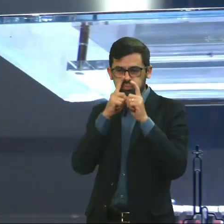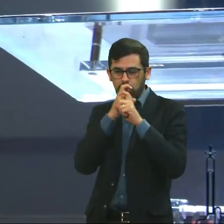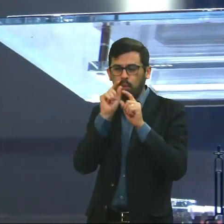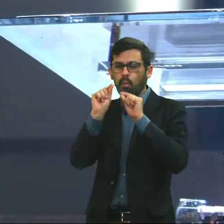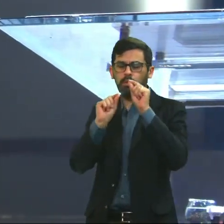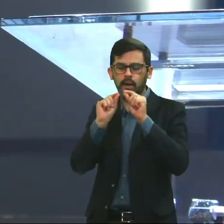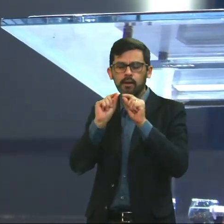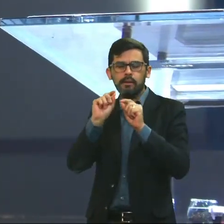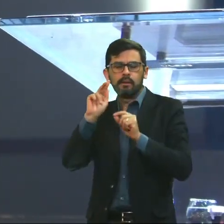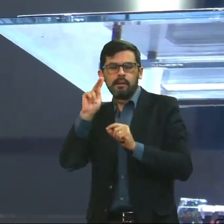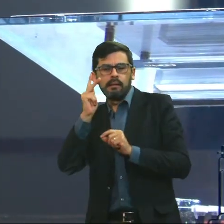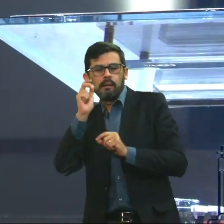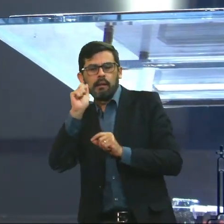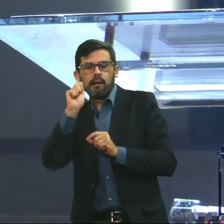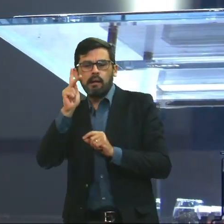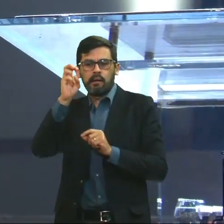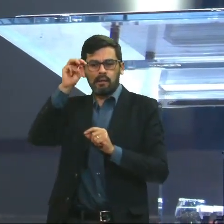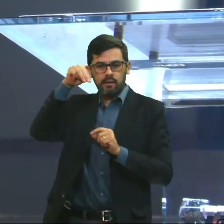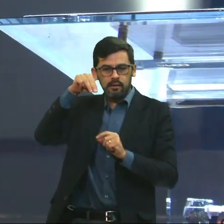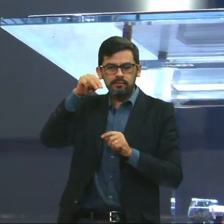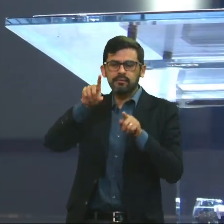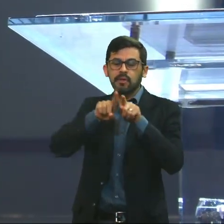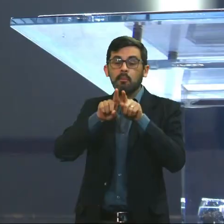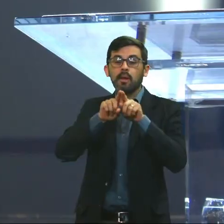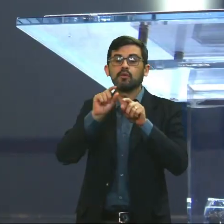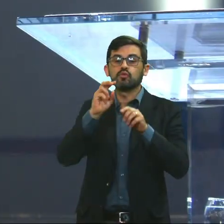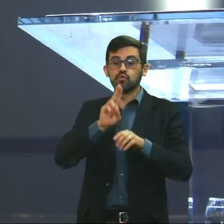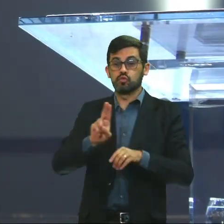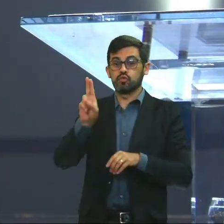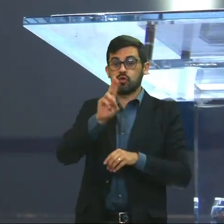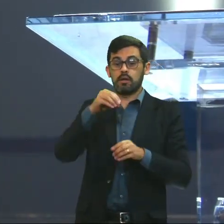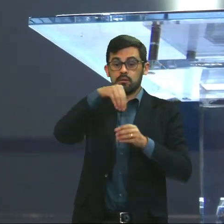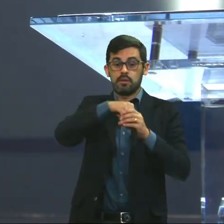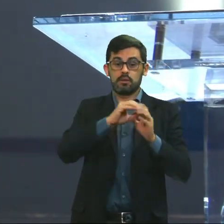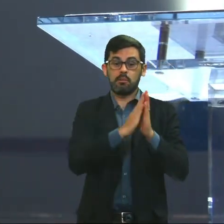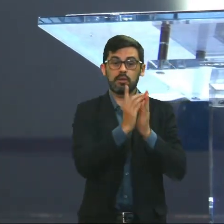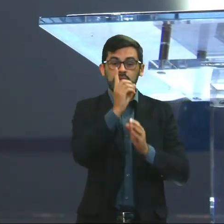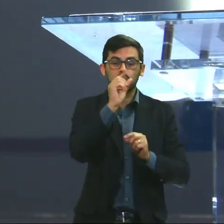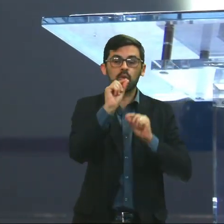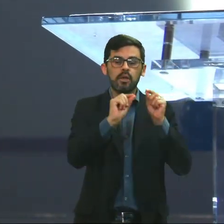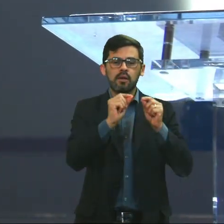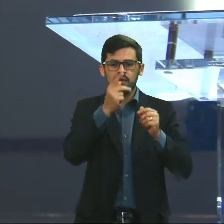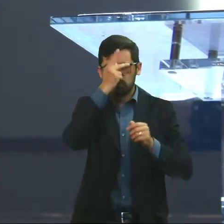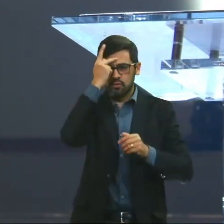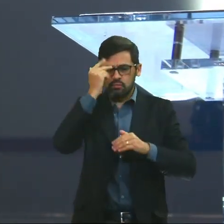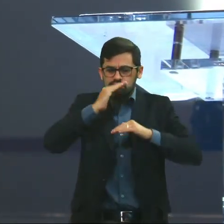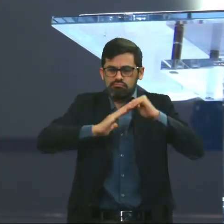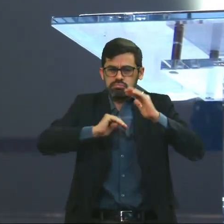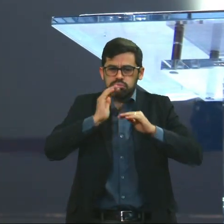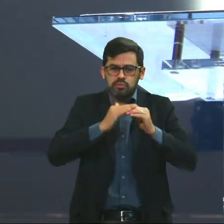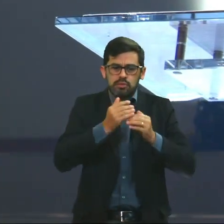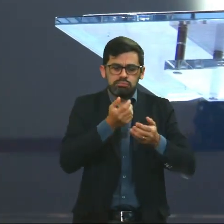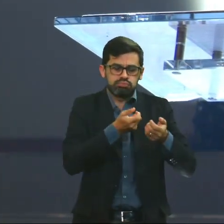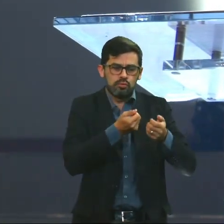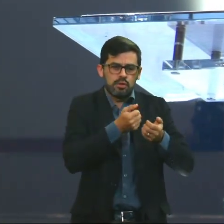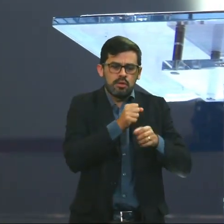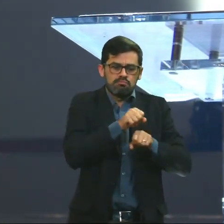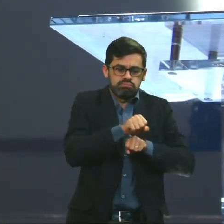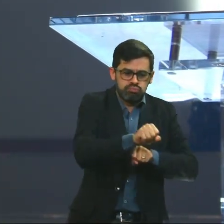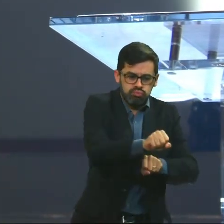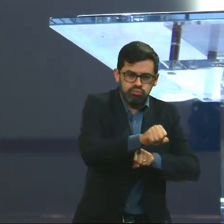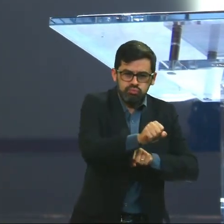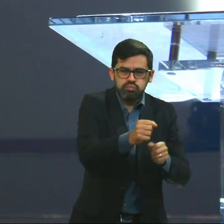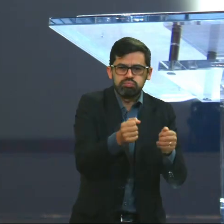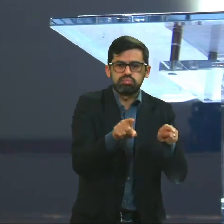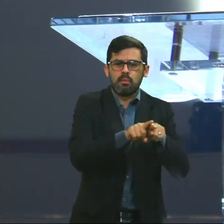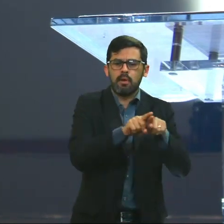também é usada na Bíblia para as pessoas que eram hábeis em trabalhos manuais. Os artesãos